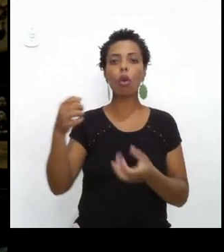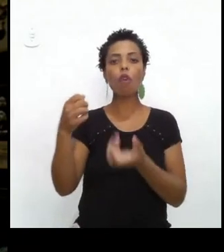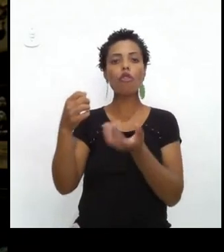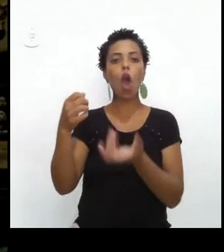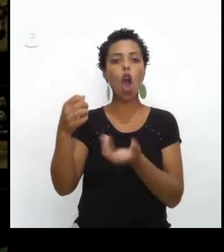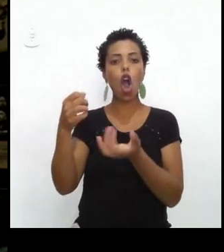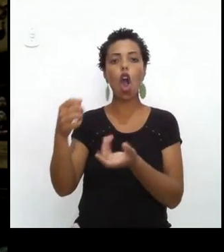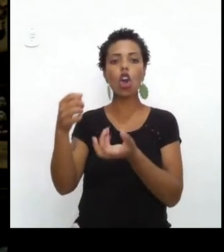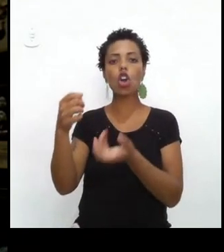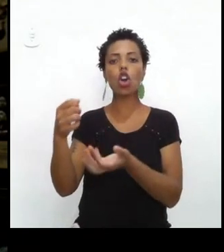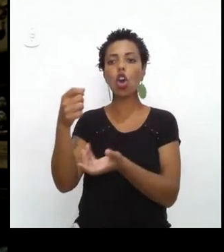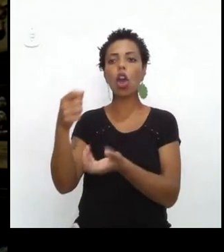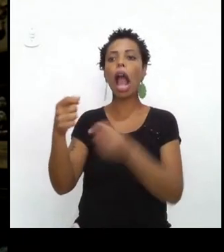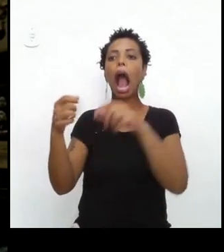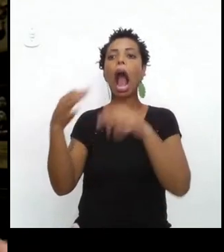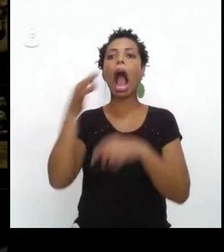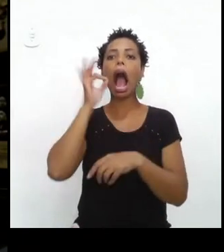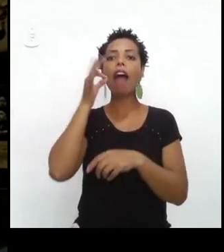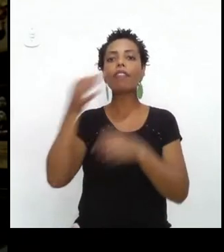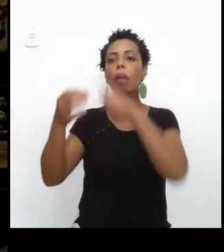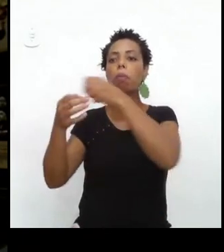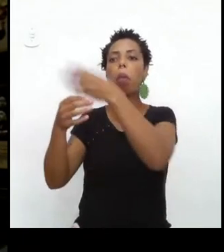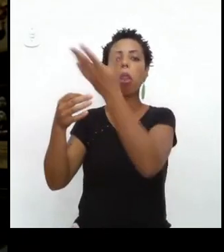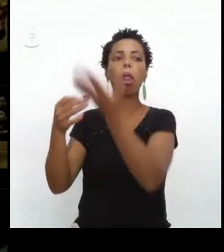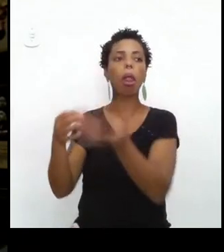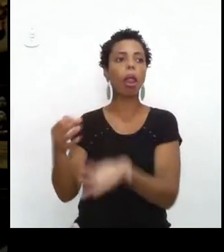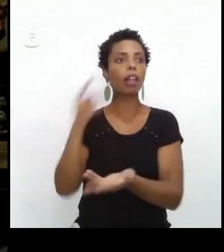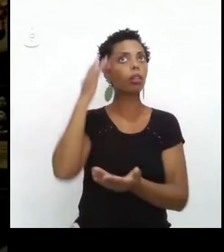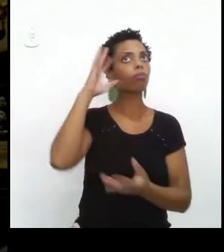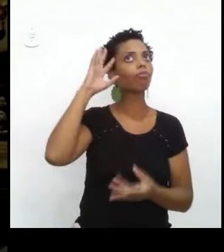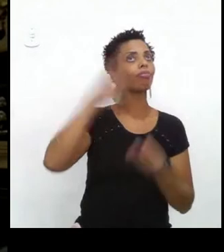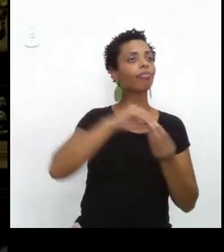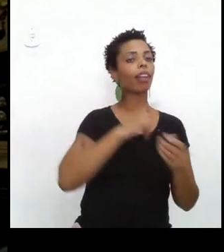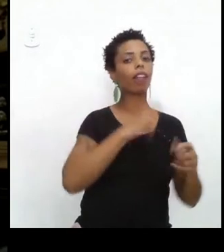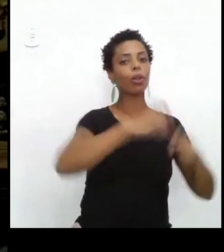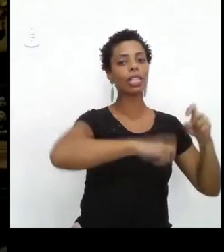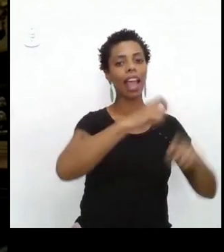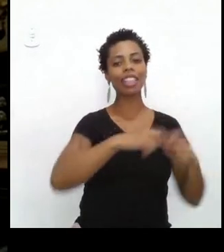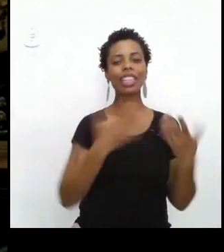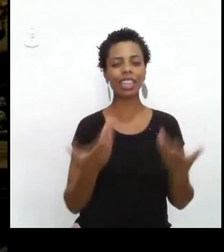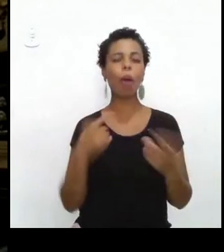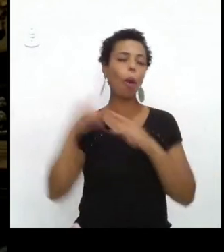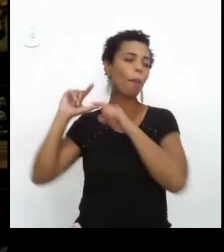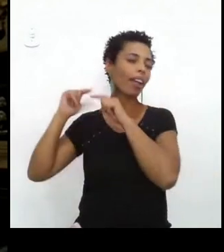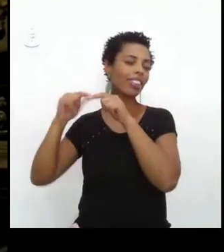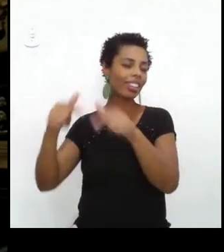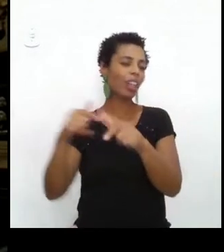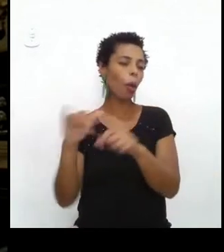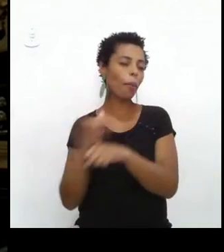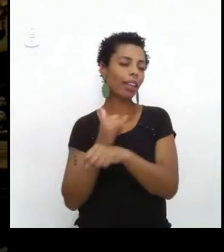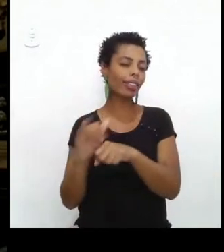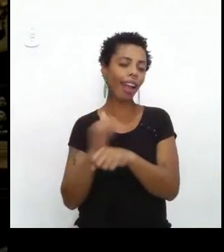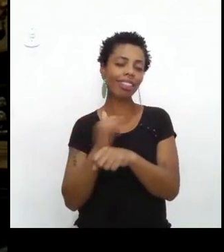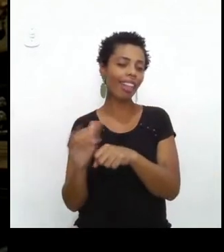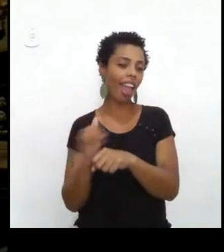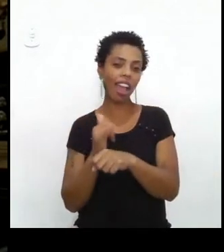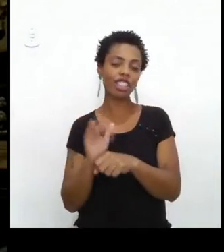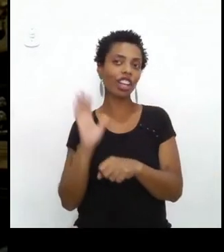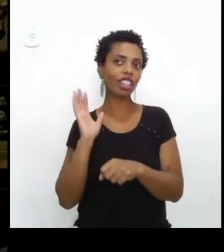Jorge Henrique Nelson Anderson directions in